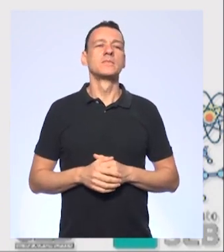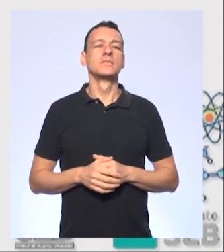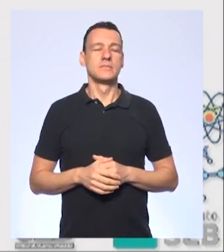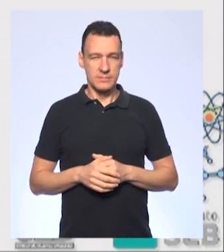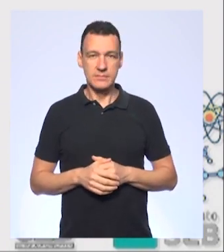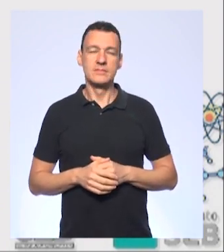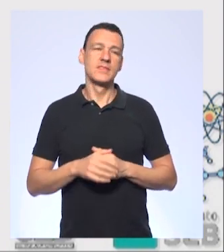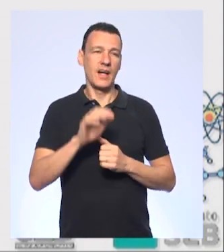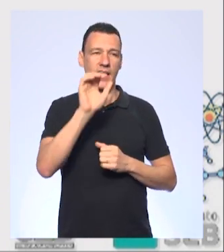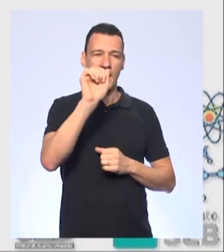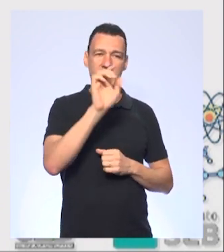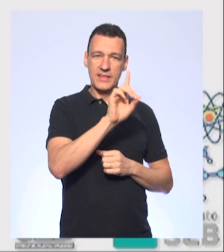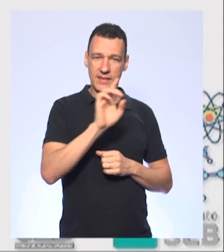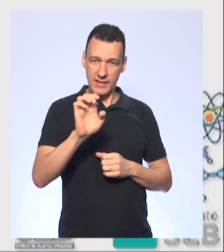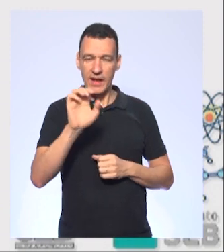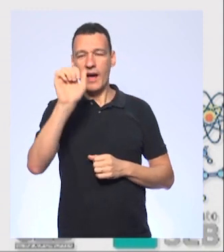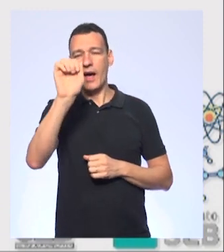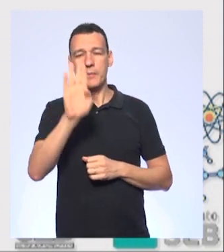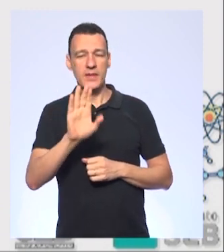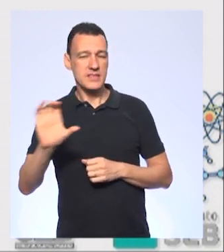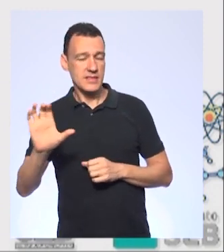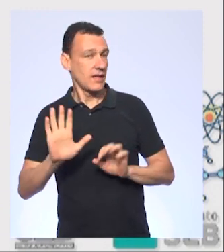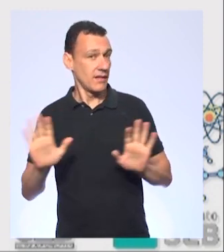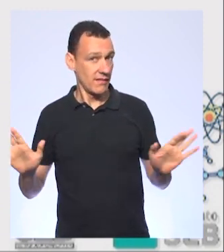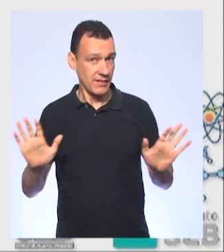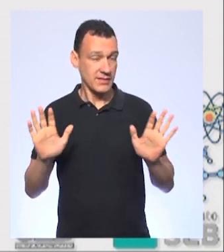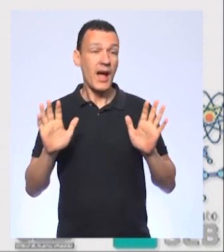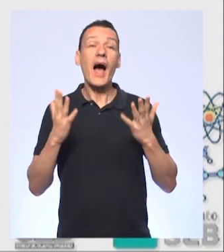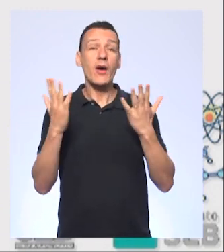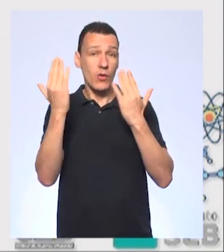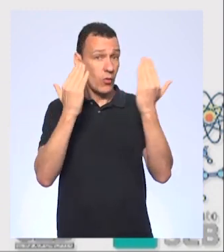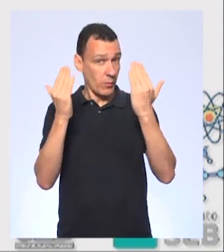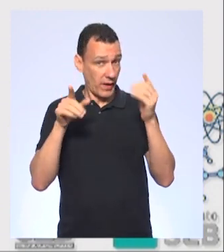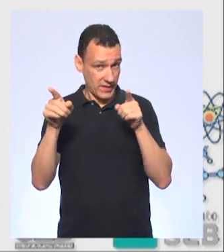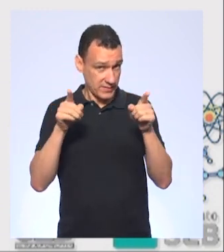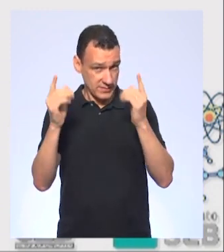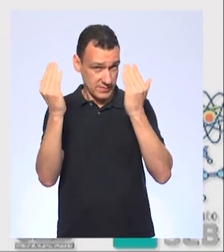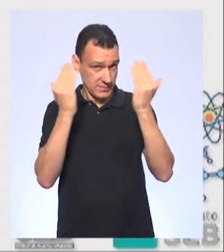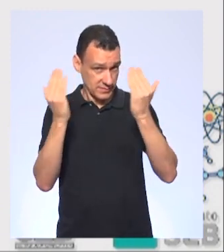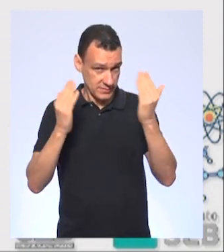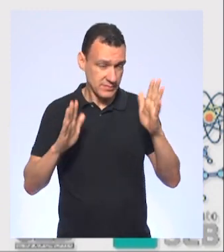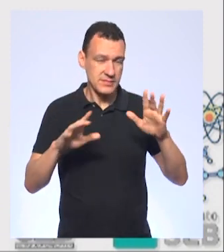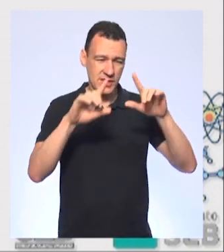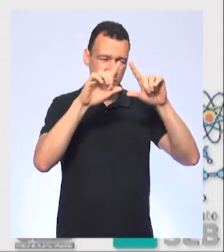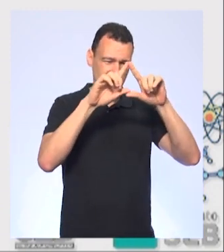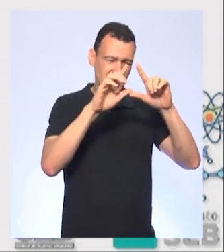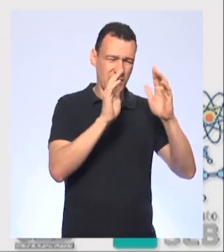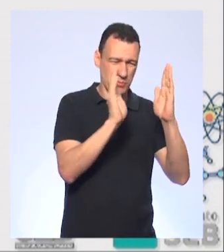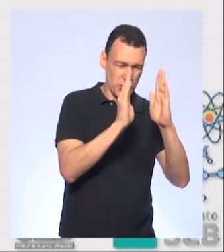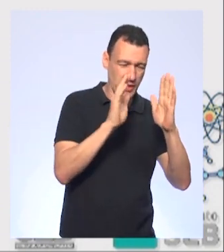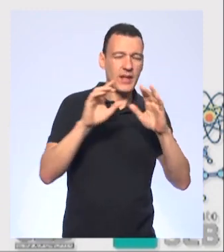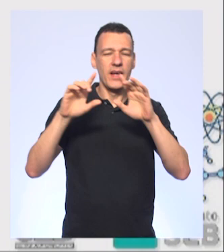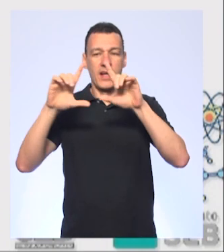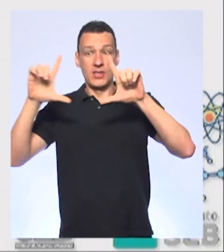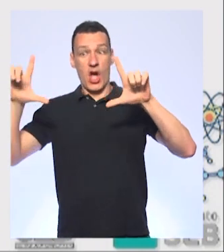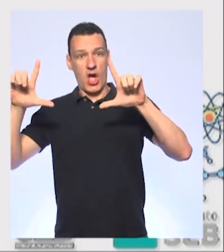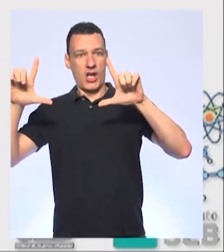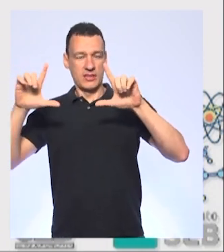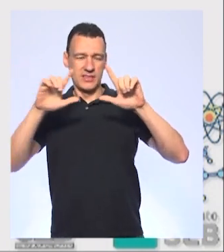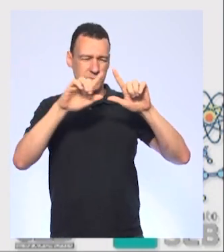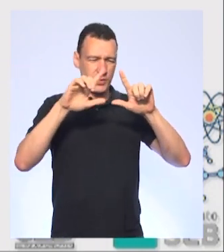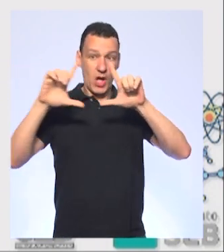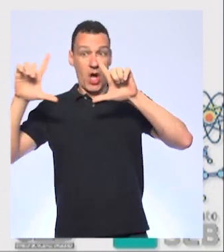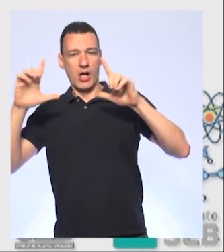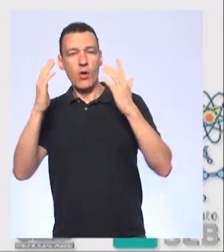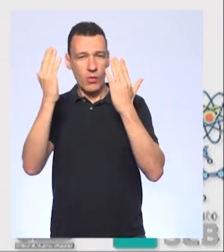de ABC. Fião, acabou. Compara os 2 triângulos. Compara o triângulo pequeno com o triângulo grande. Bateu o zóio em 2